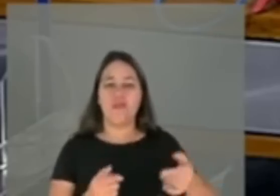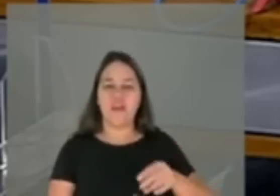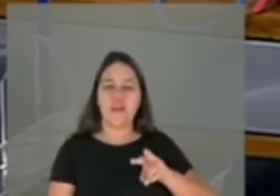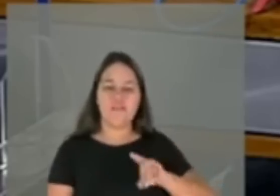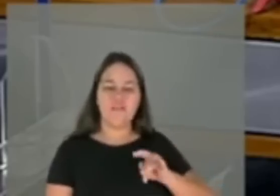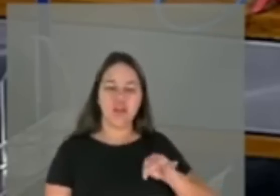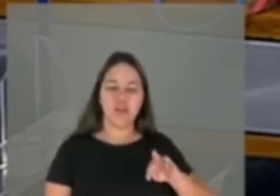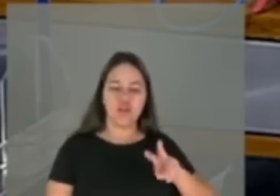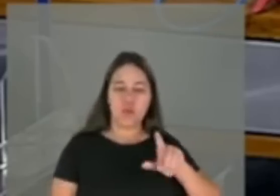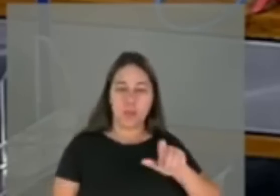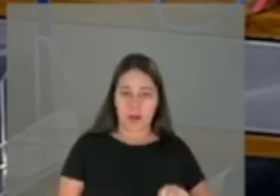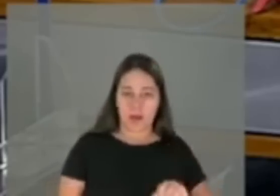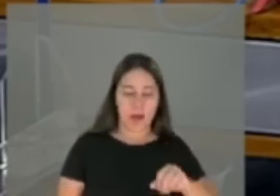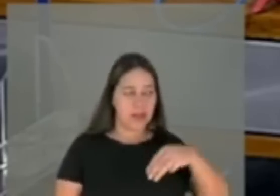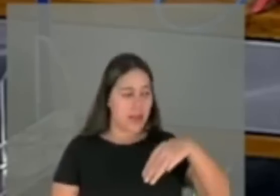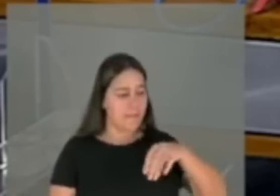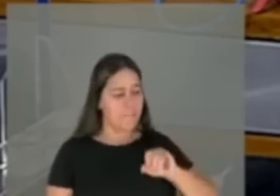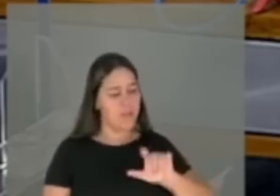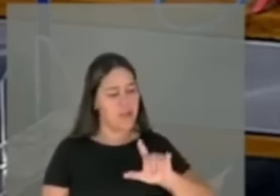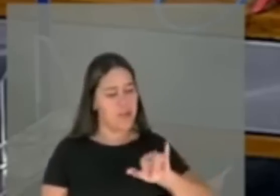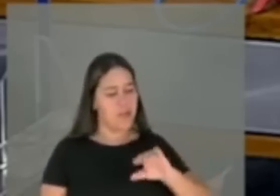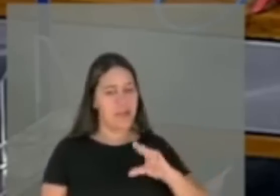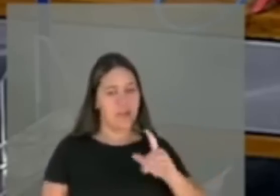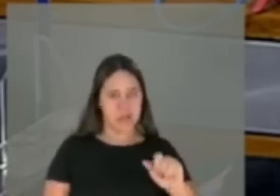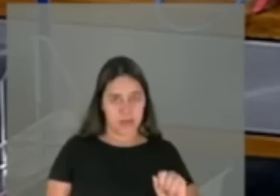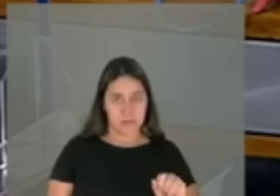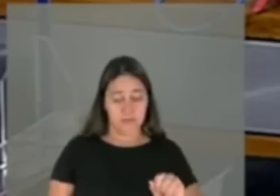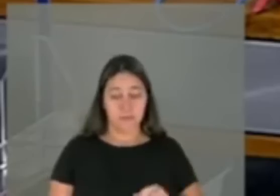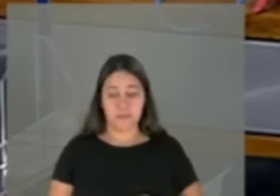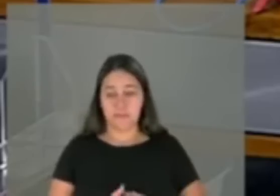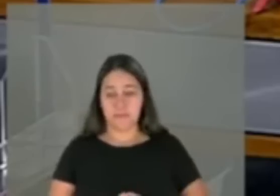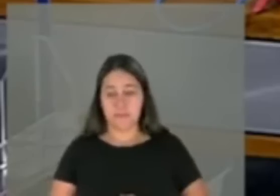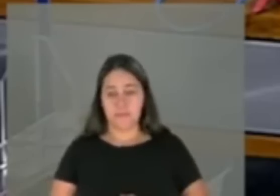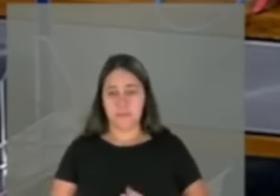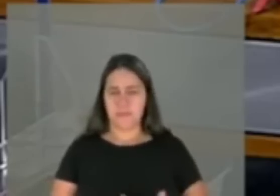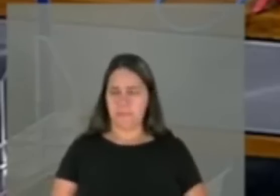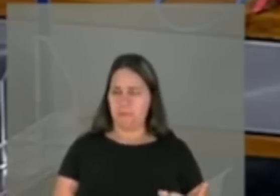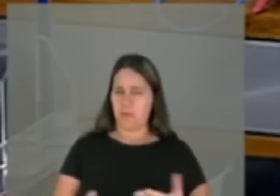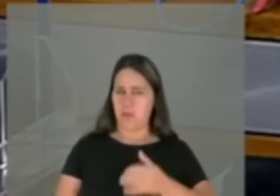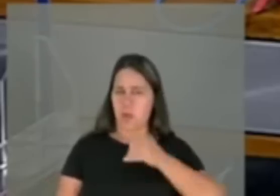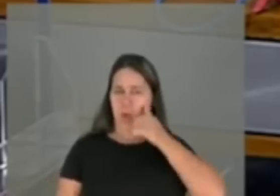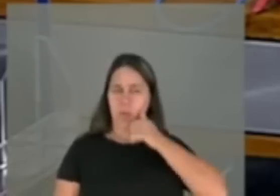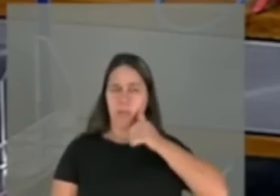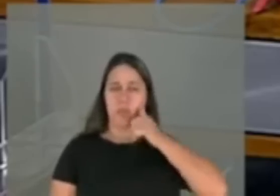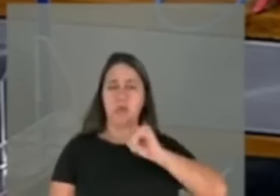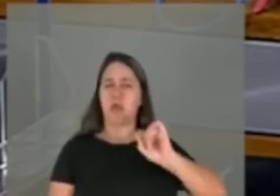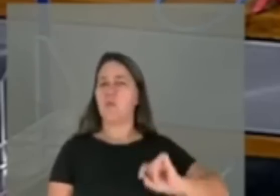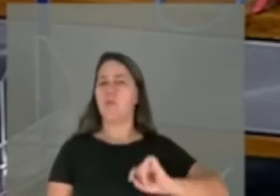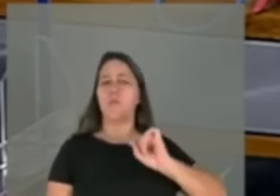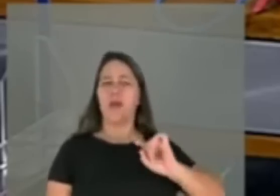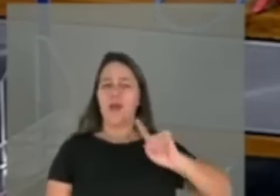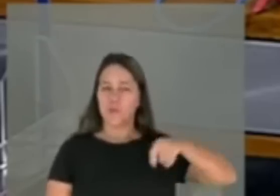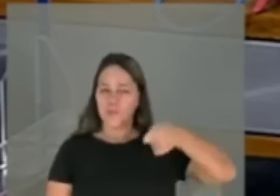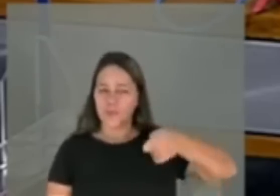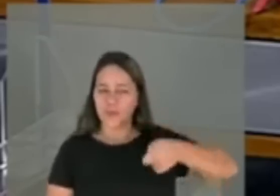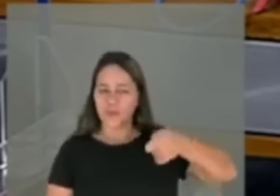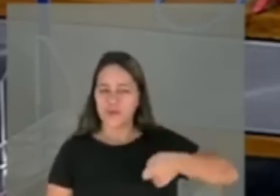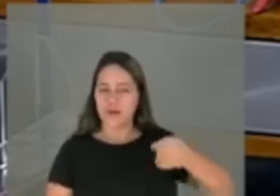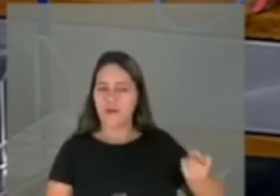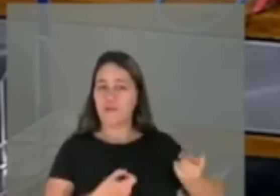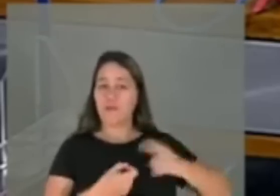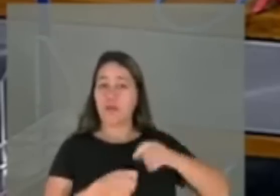acho que a senhora magistrada daria é retornaria mais a sociedade a remuneração